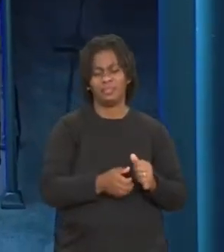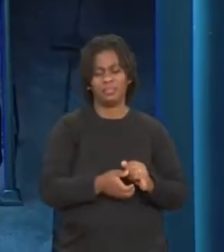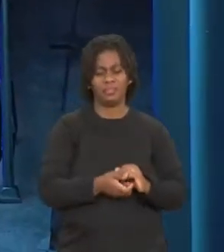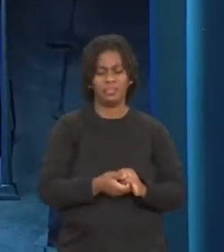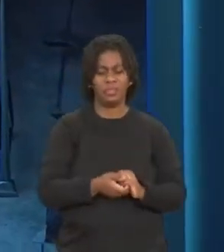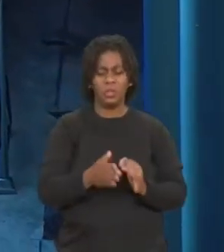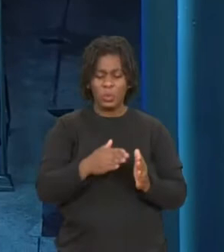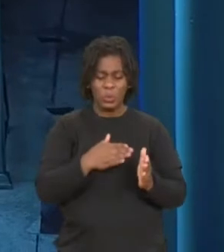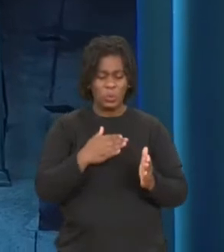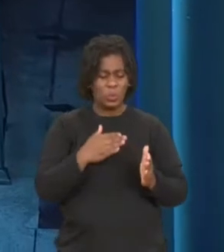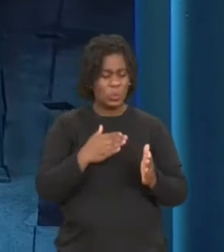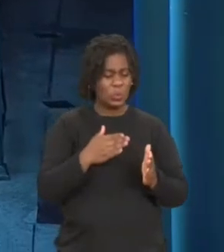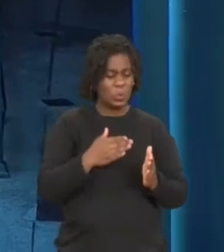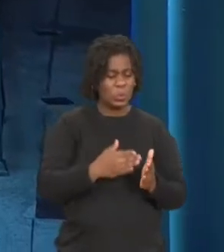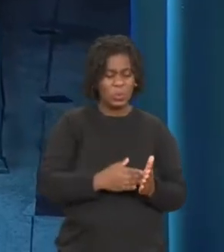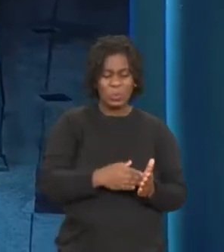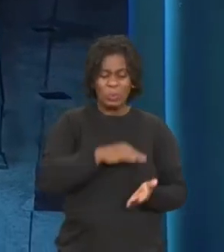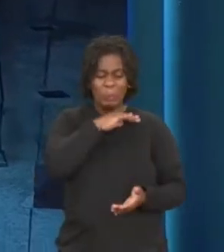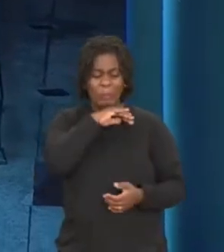Do caminho mau,